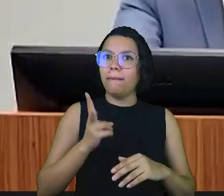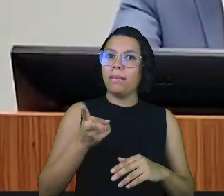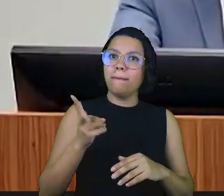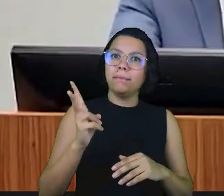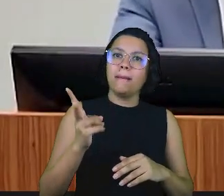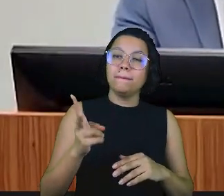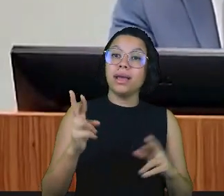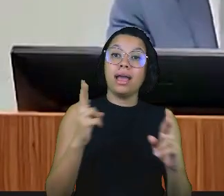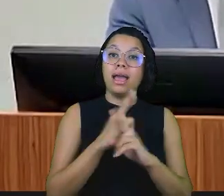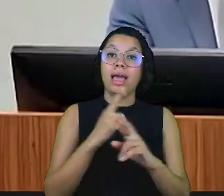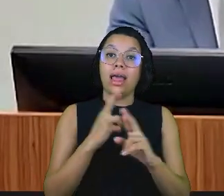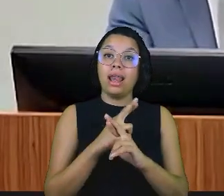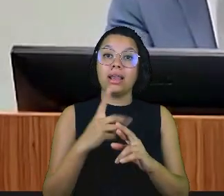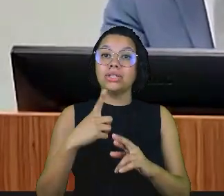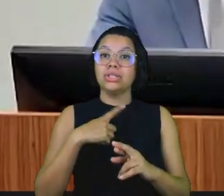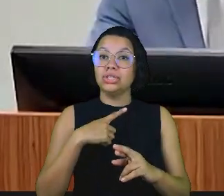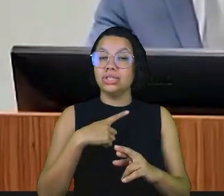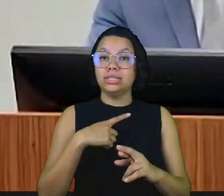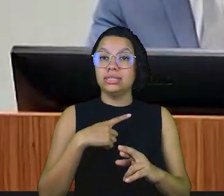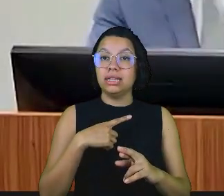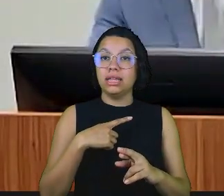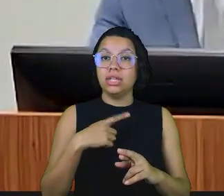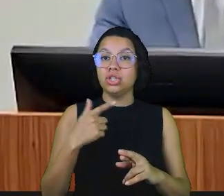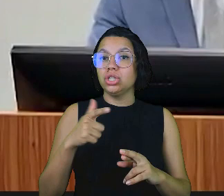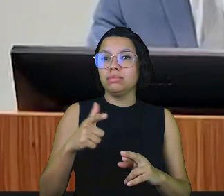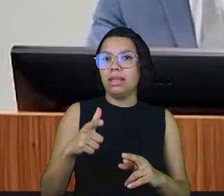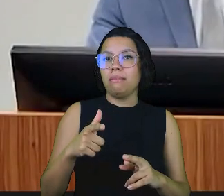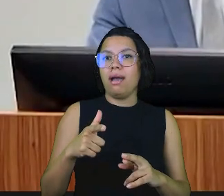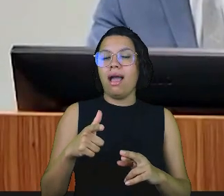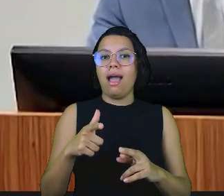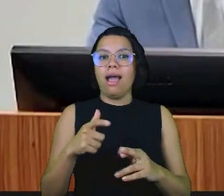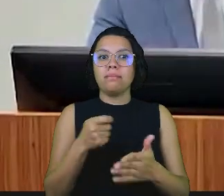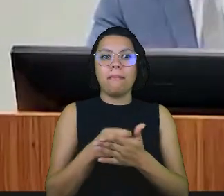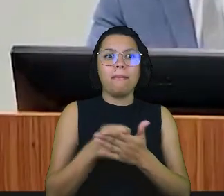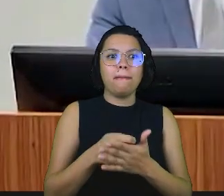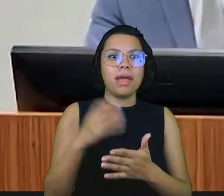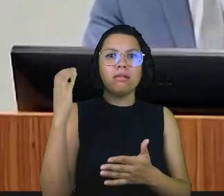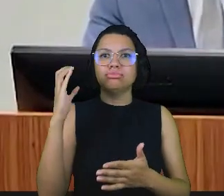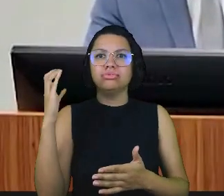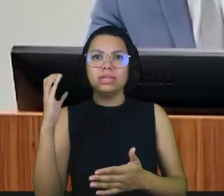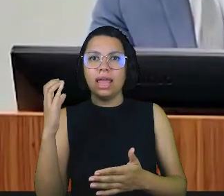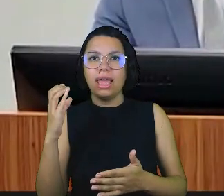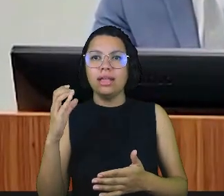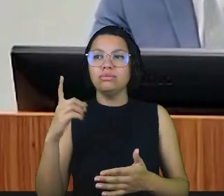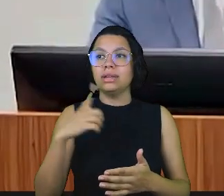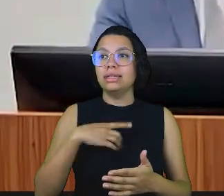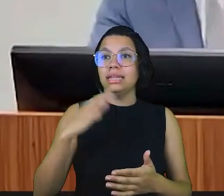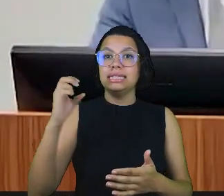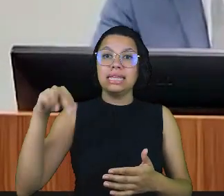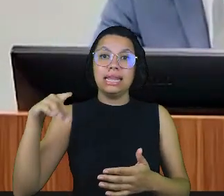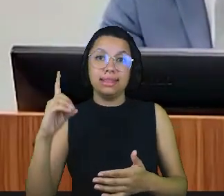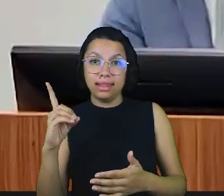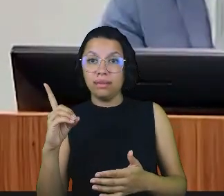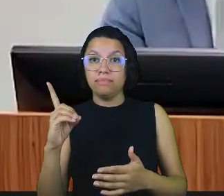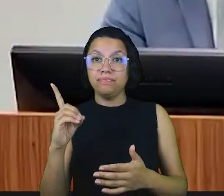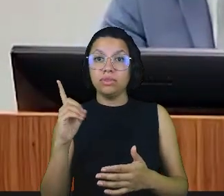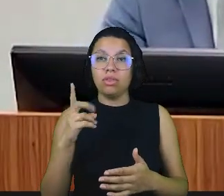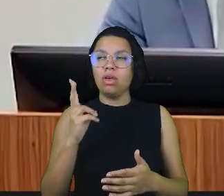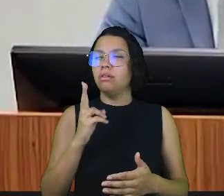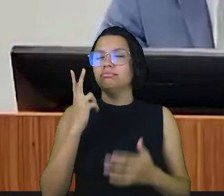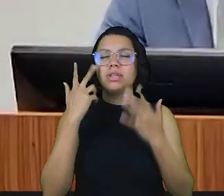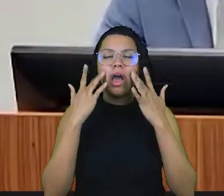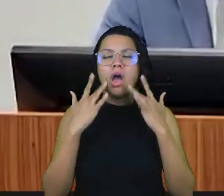obter suspensão de exigibilidade do crédito para obtenção de CND. Isso, naturalmente, vai acontecer com quem está no